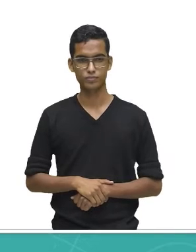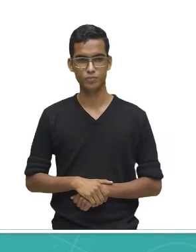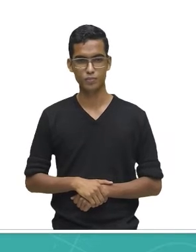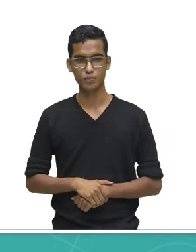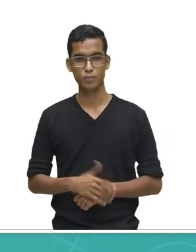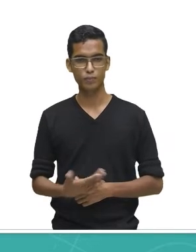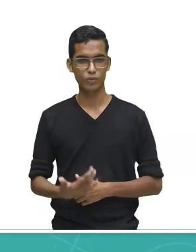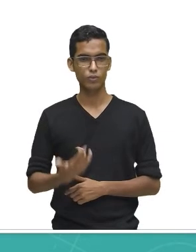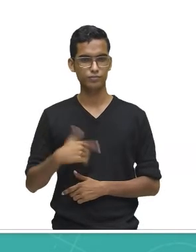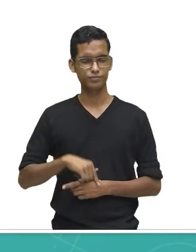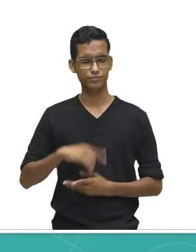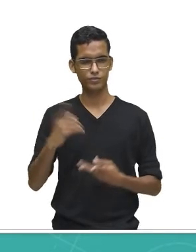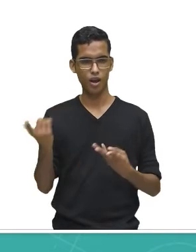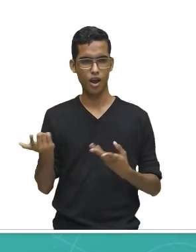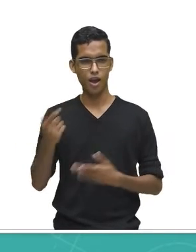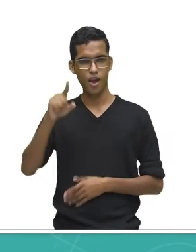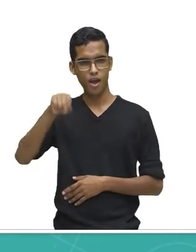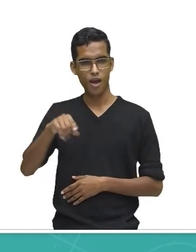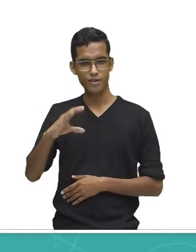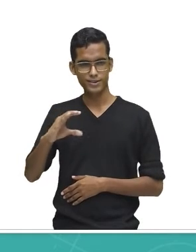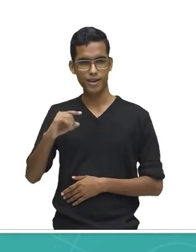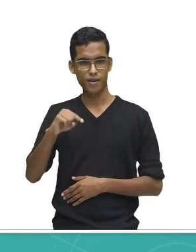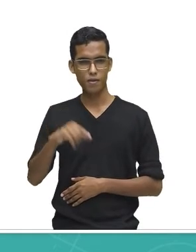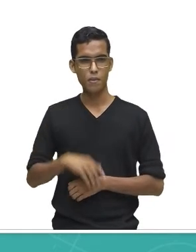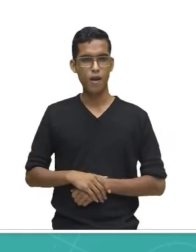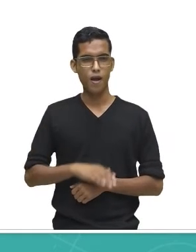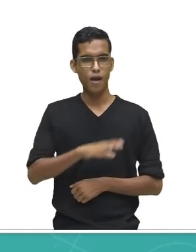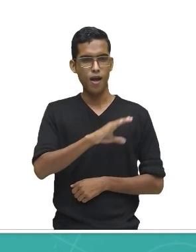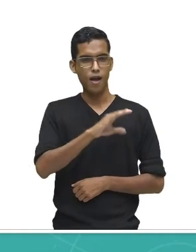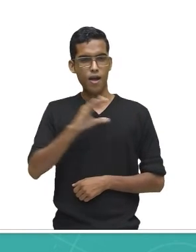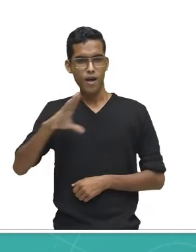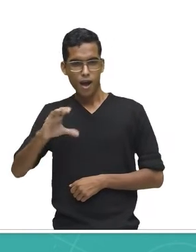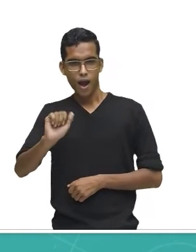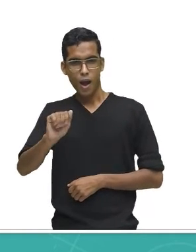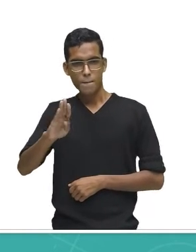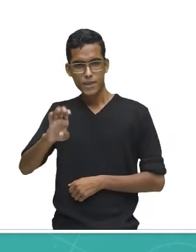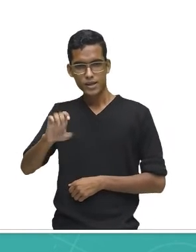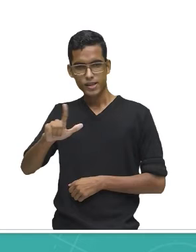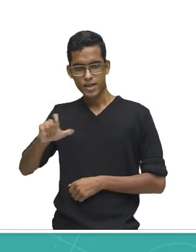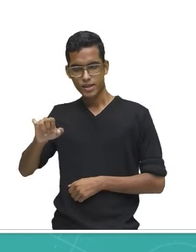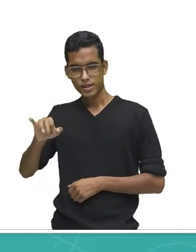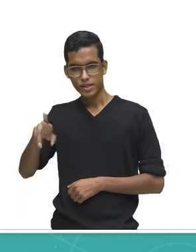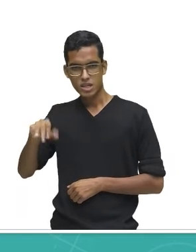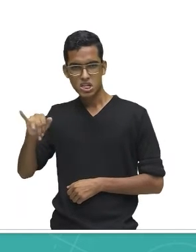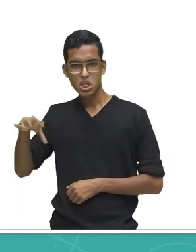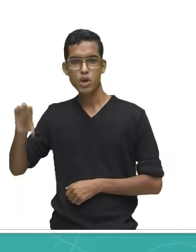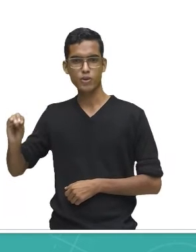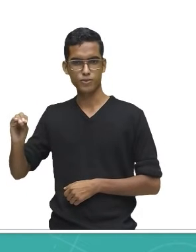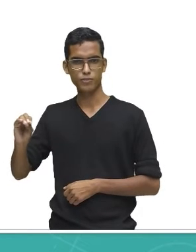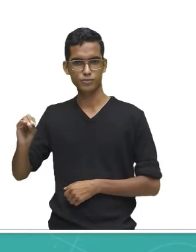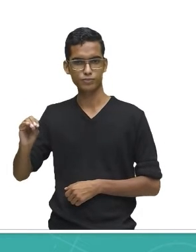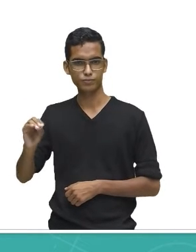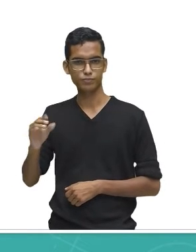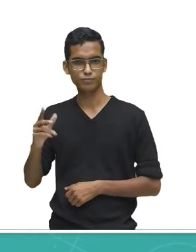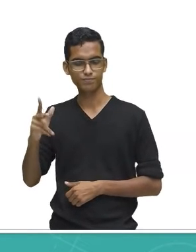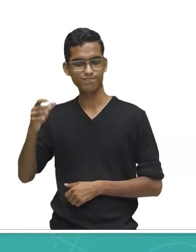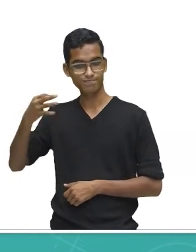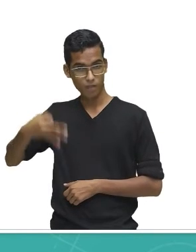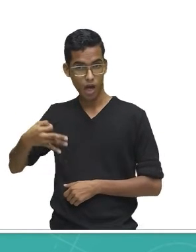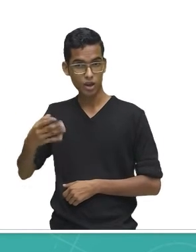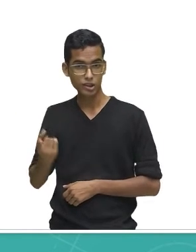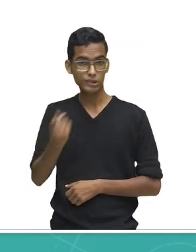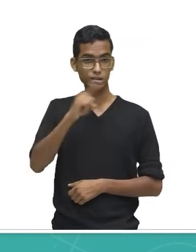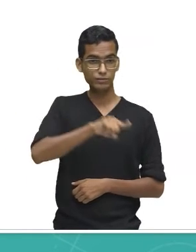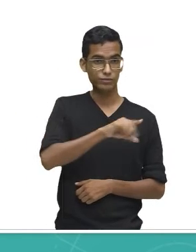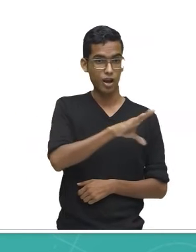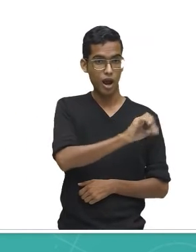cabeleireiro. Então, tá, à direita é a forma correta de pronunciar. advogado. Tem gente que ainda fica,